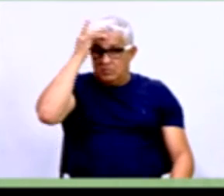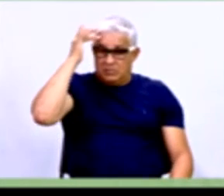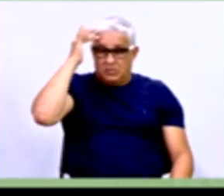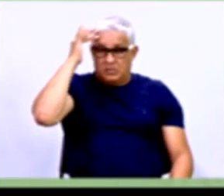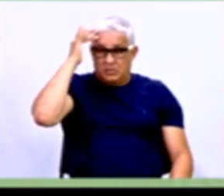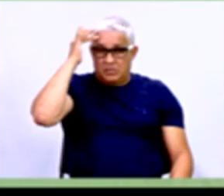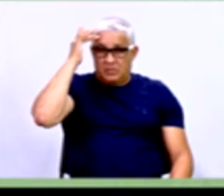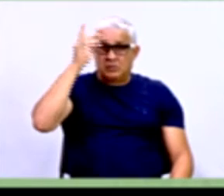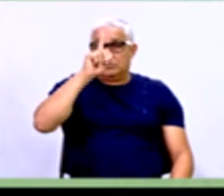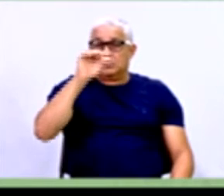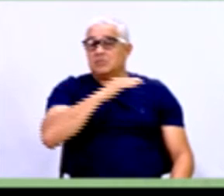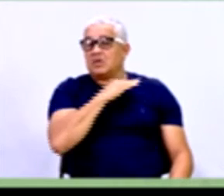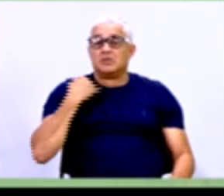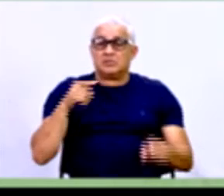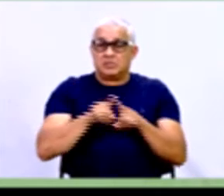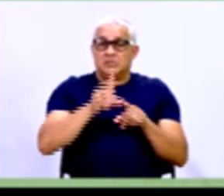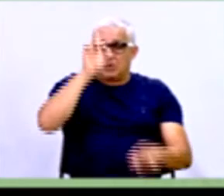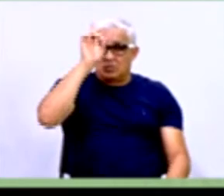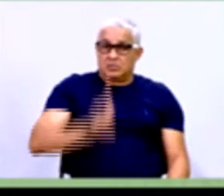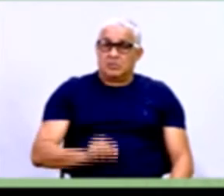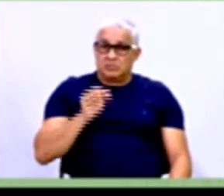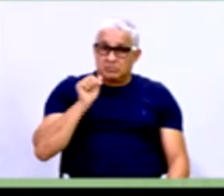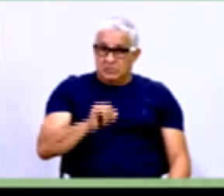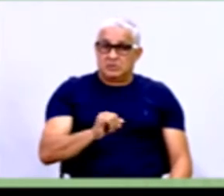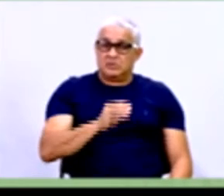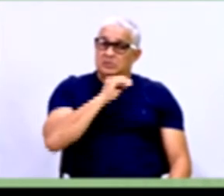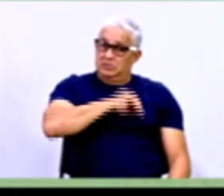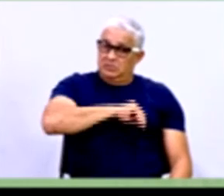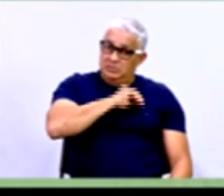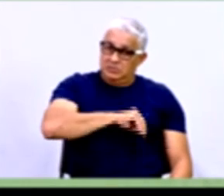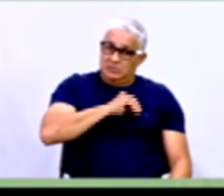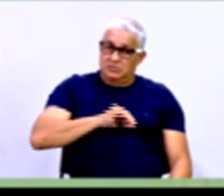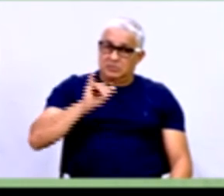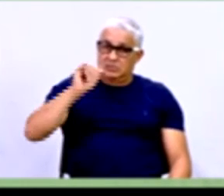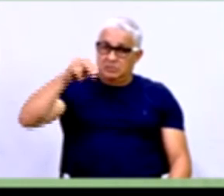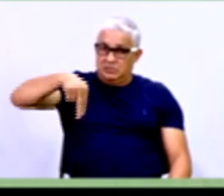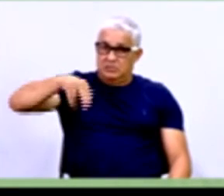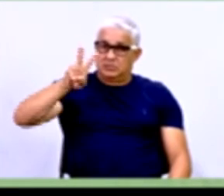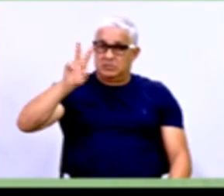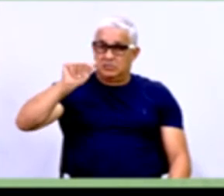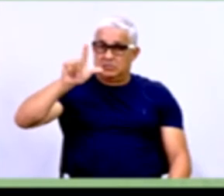morte ou que teria direito se percebesse aposentado por invalidez.